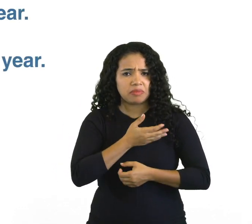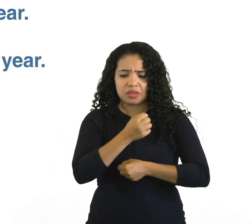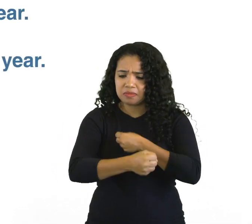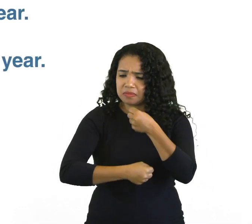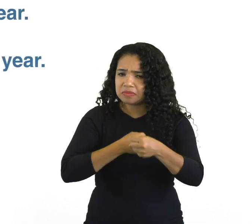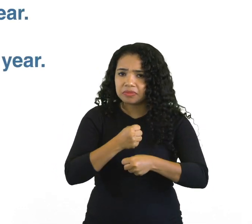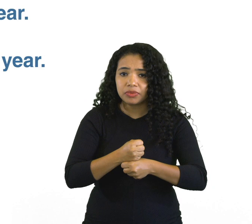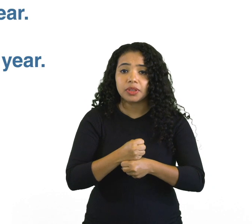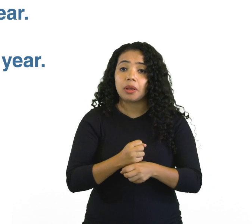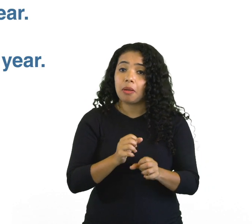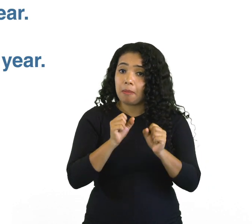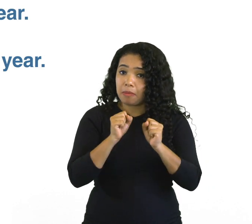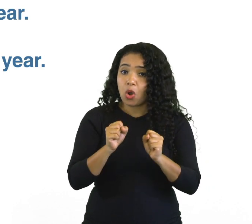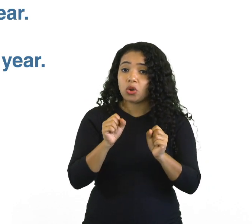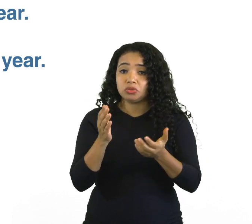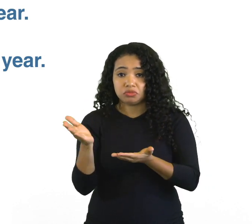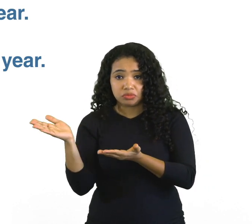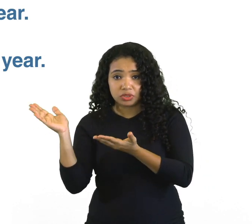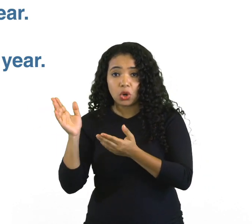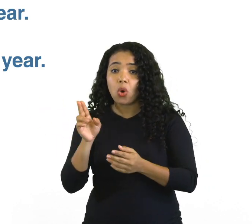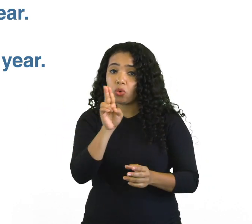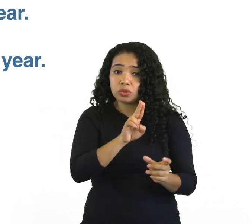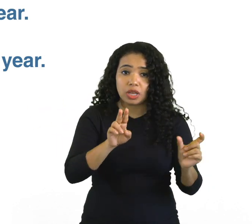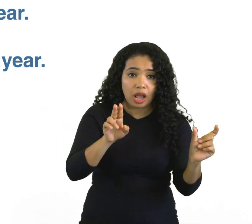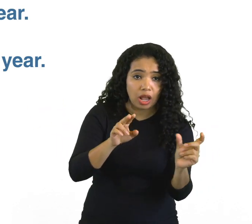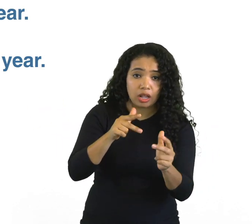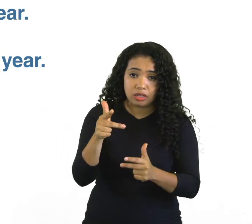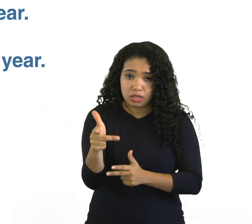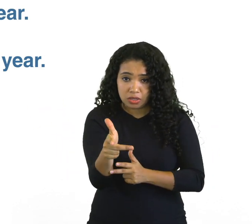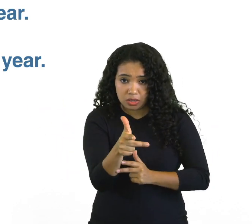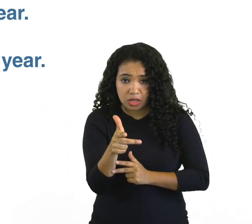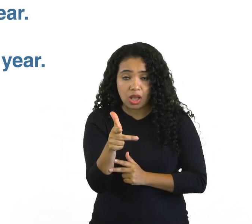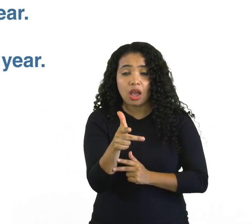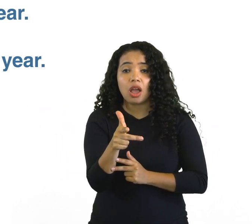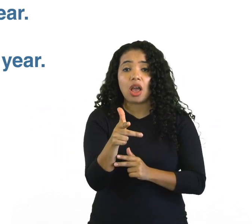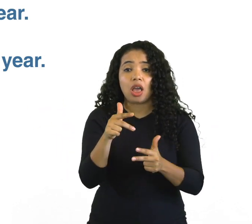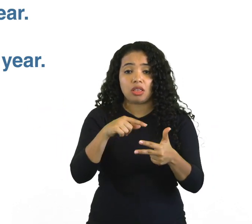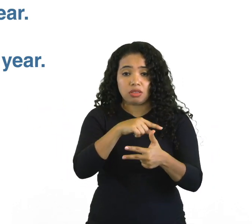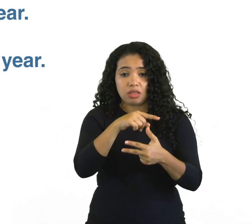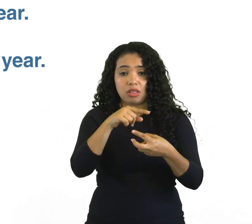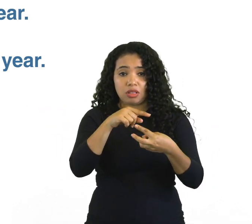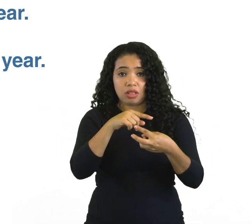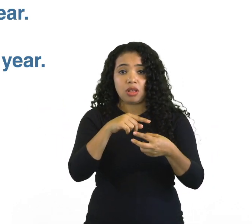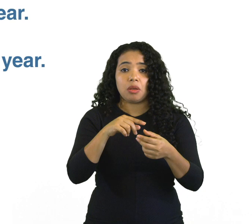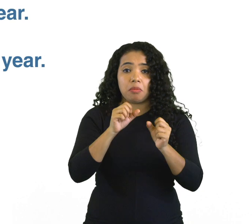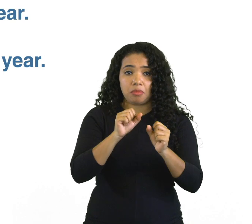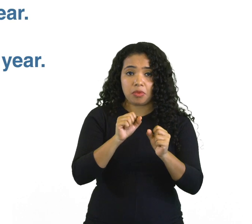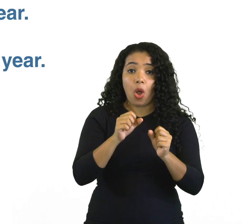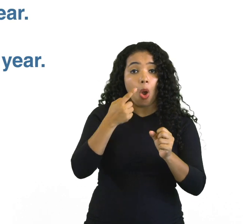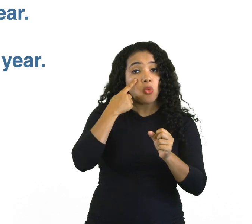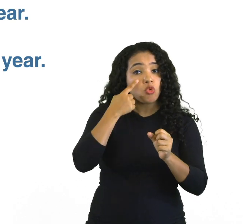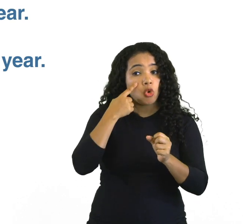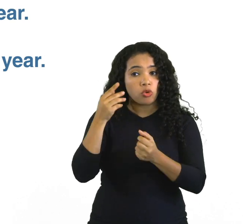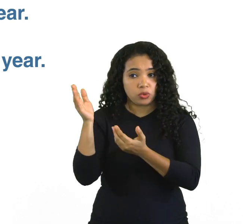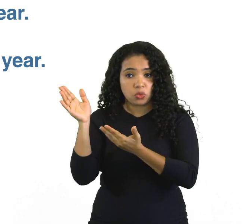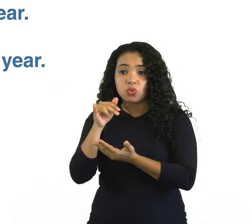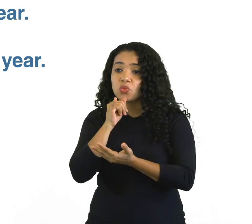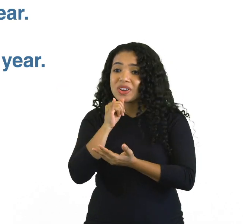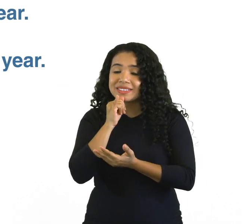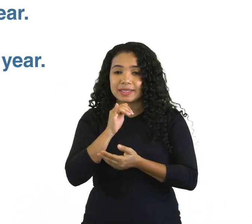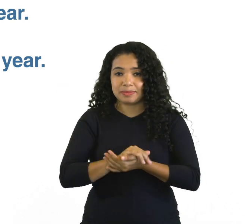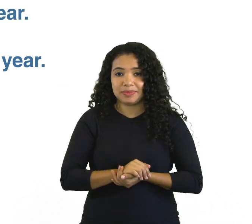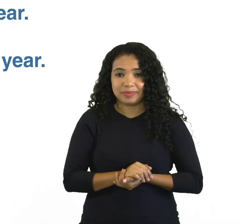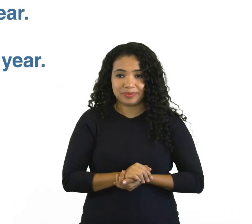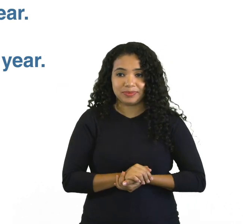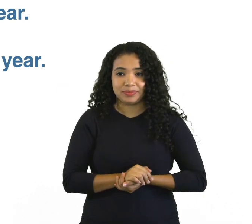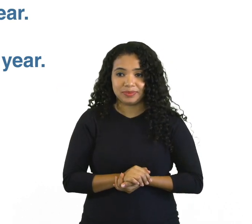pessoas, nós e eles novamente. Então, vamos citar aqui o exemplo, vamos ler o exemplo aqui do eles. They